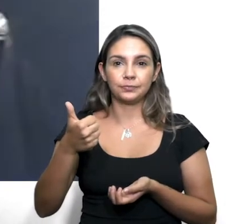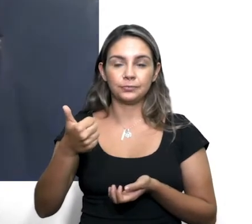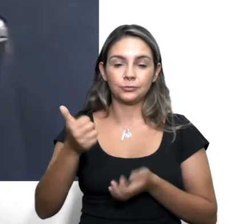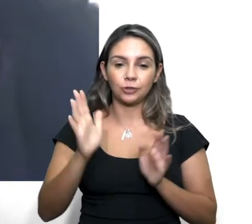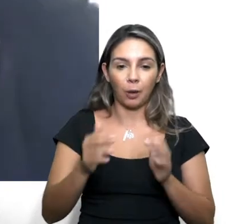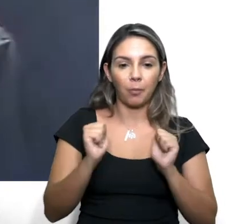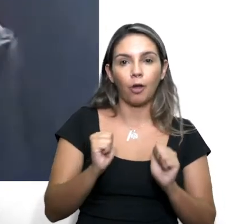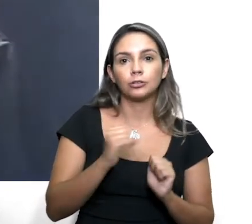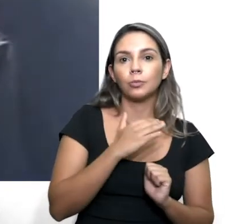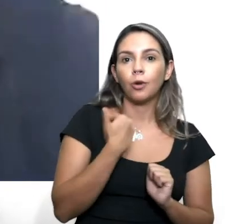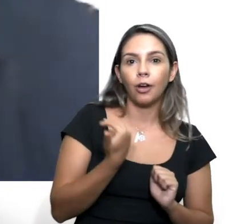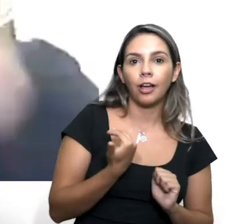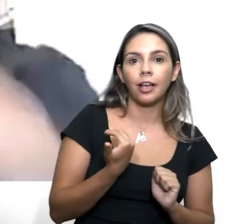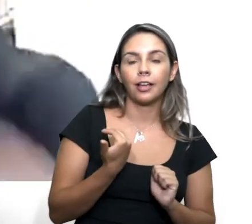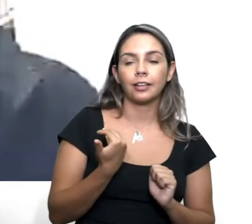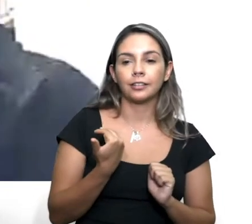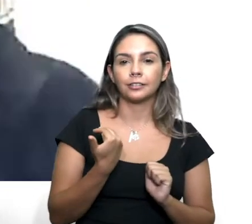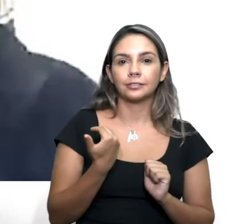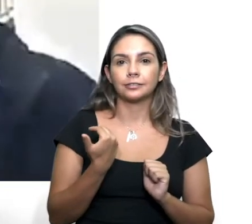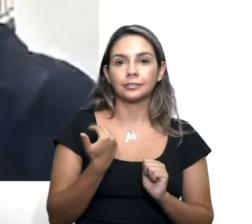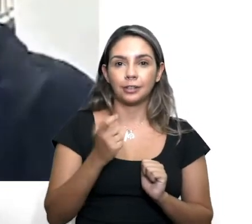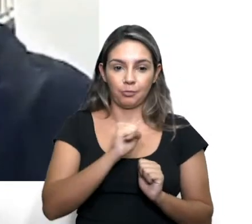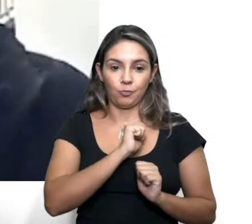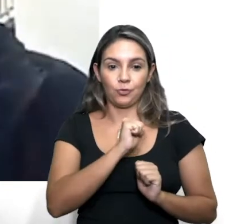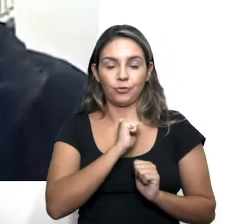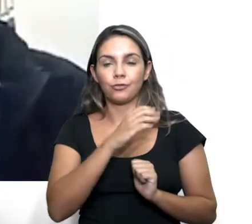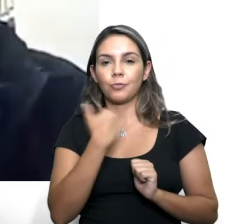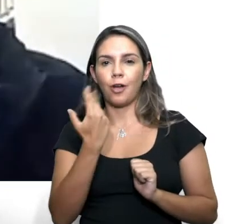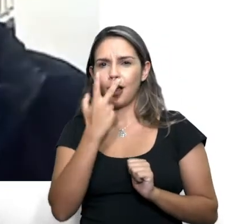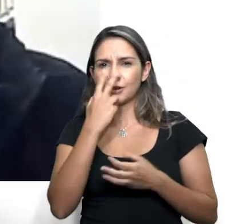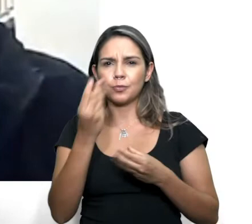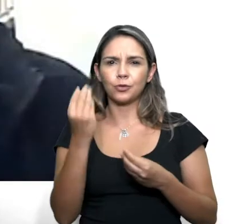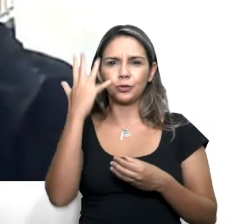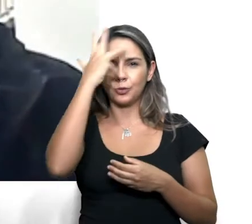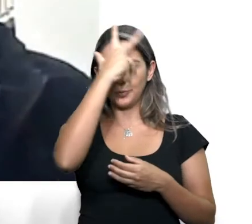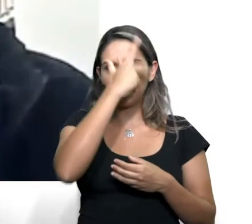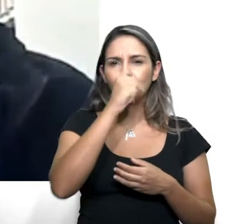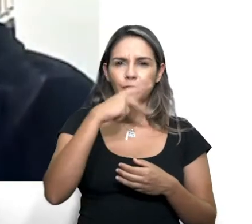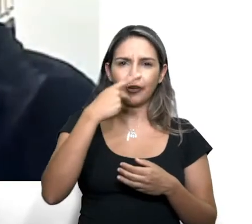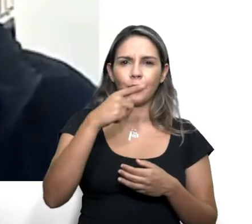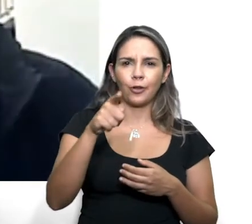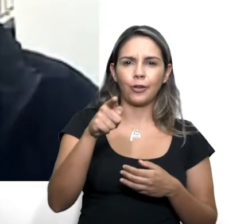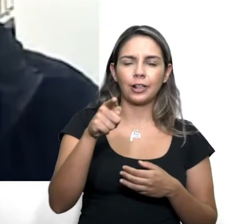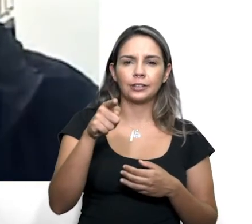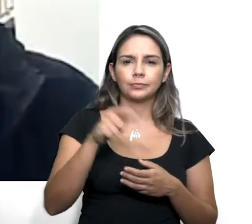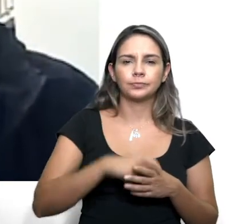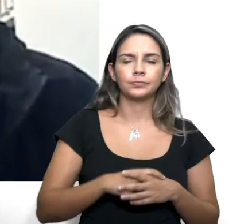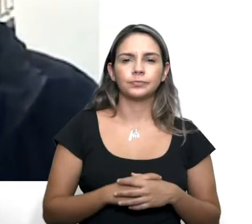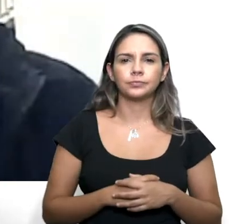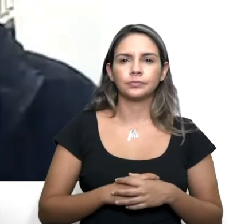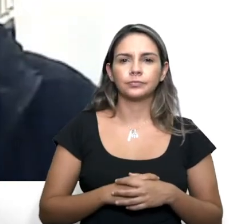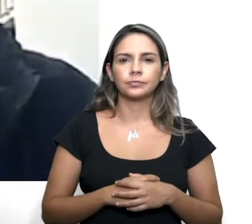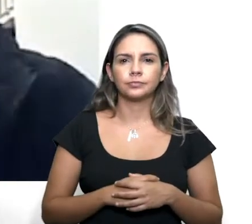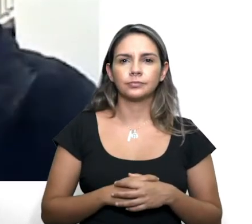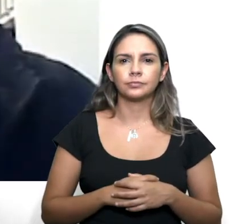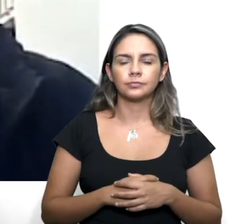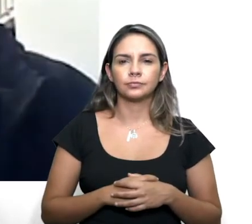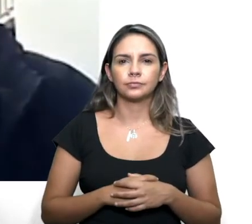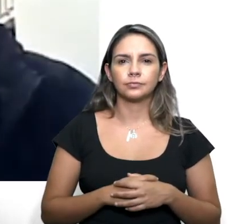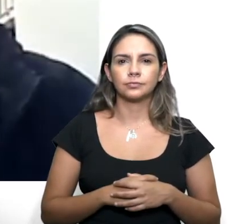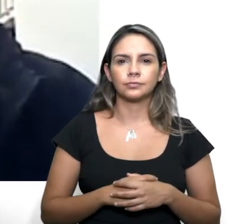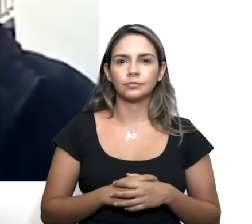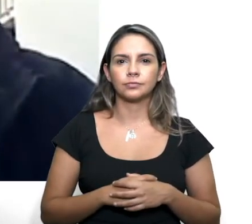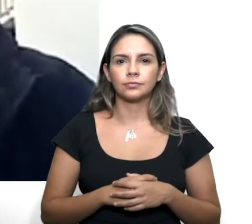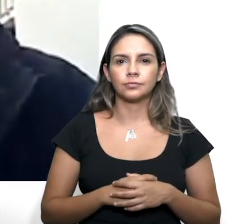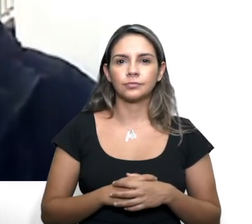posso morrer vá aparecendo esta tal pulsão de morte. Mas eu acho que é muito bonito o que disseste, Afonso, que é a pulsão de vida e a pulsão de morte